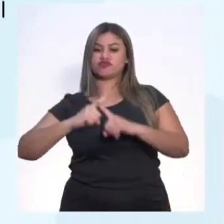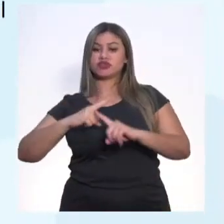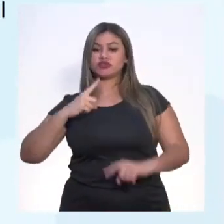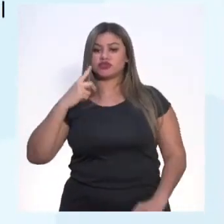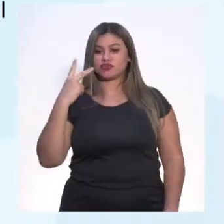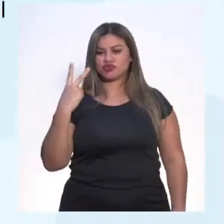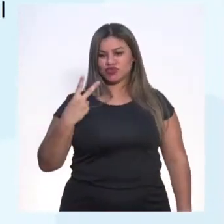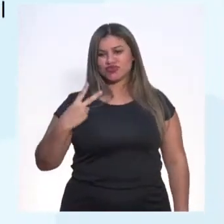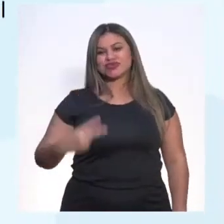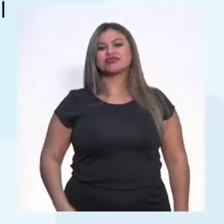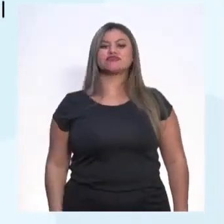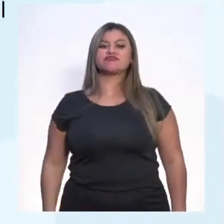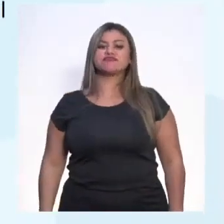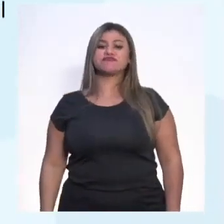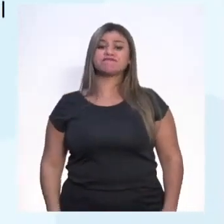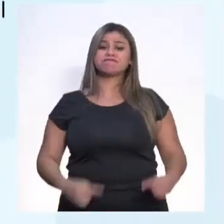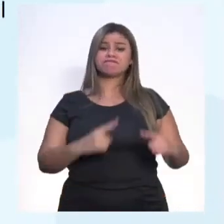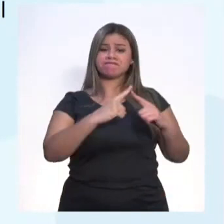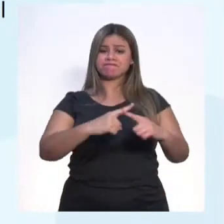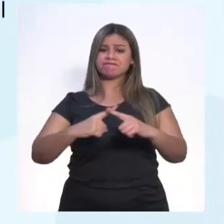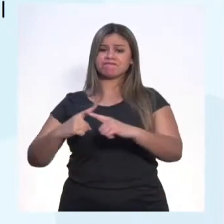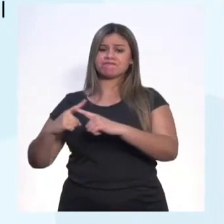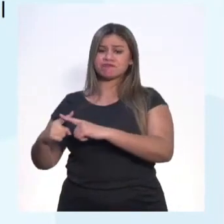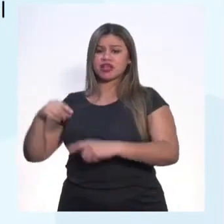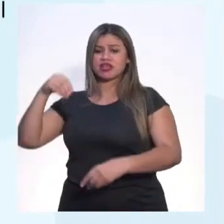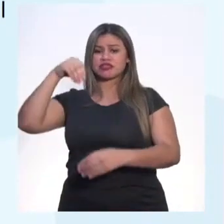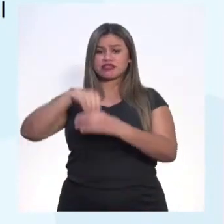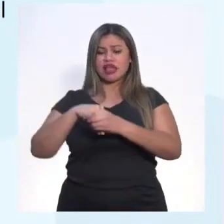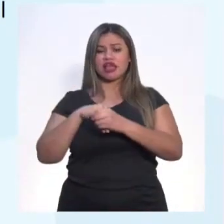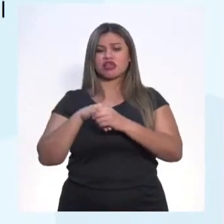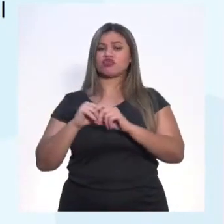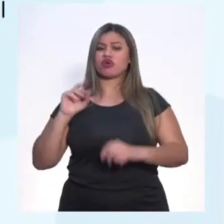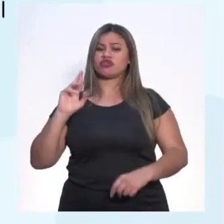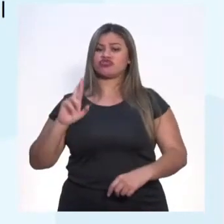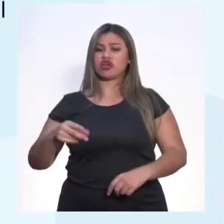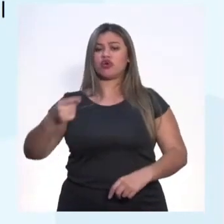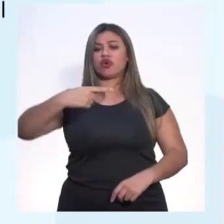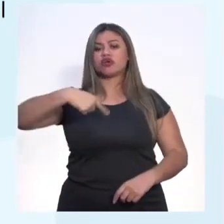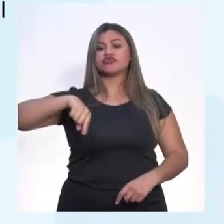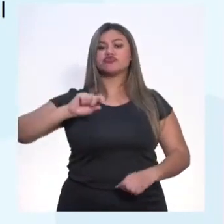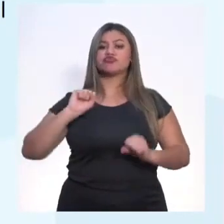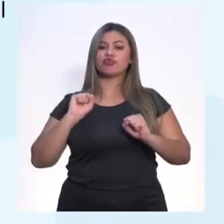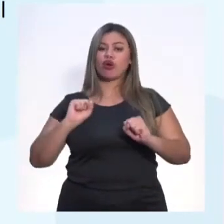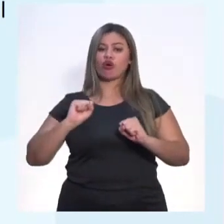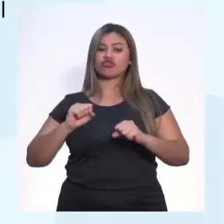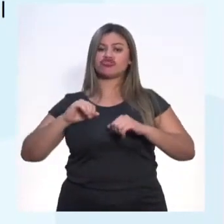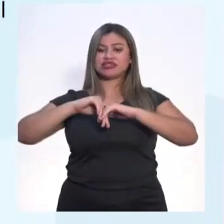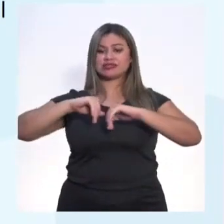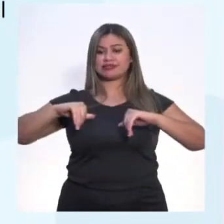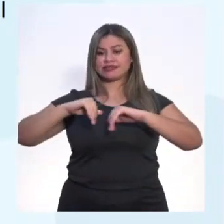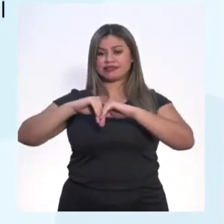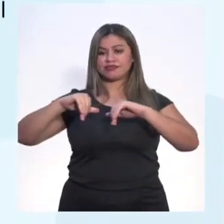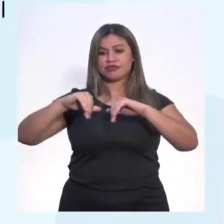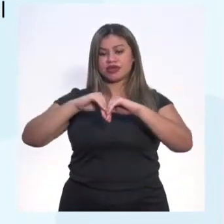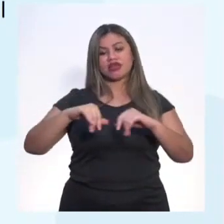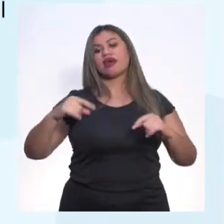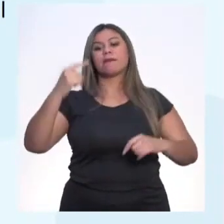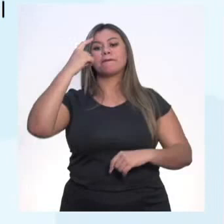2. Na multiplicação dentro do radical, nós podemos separar